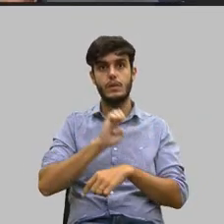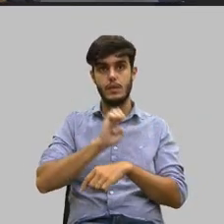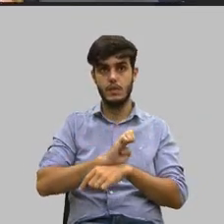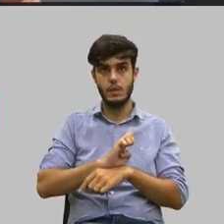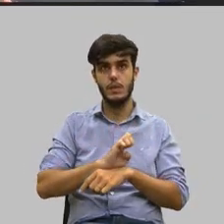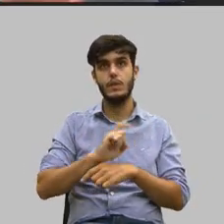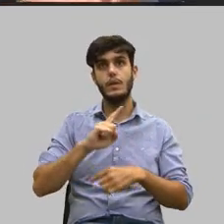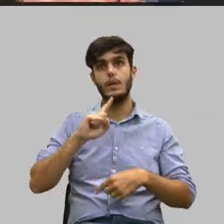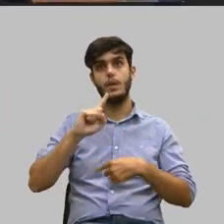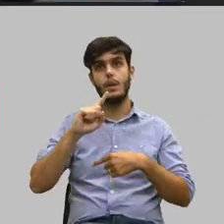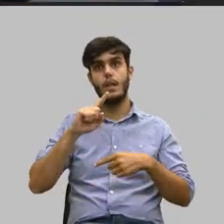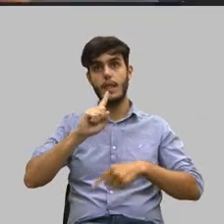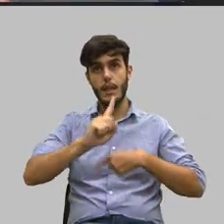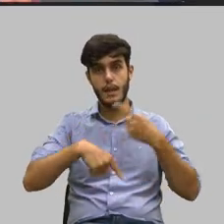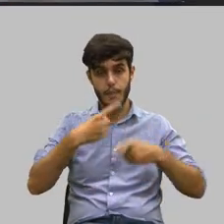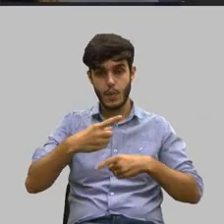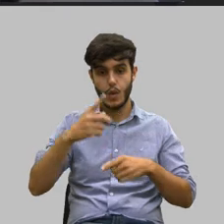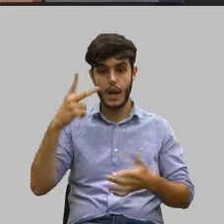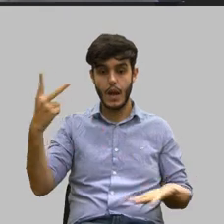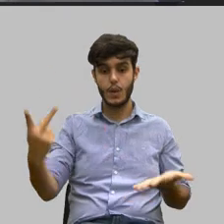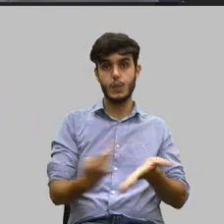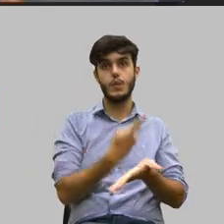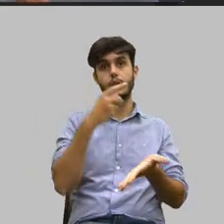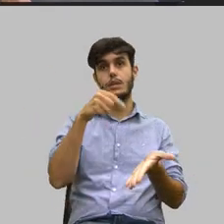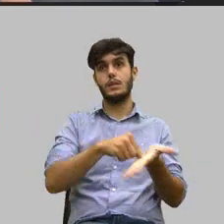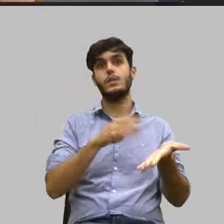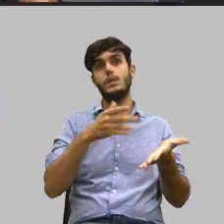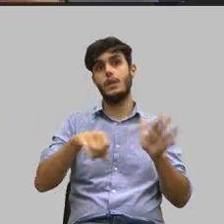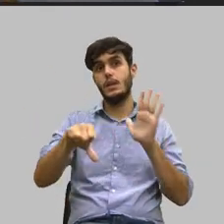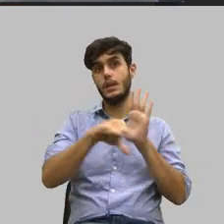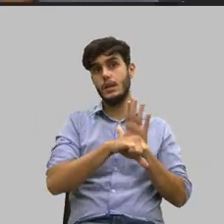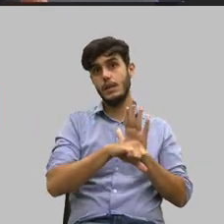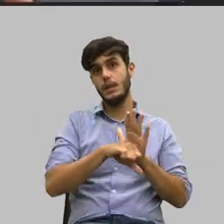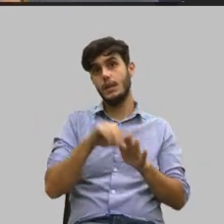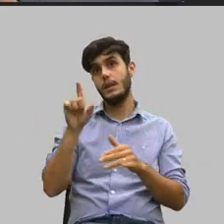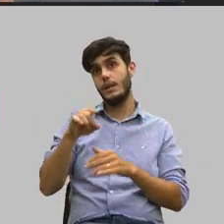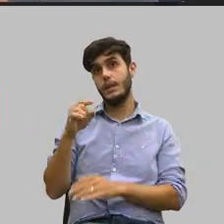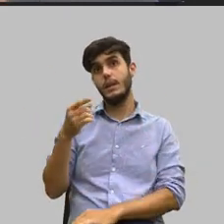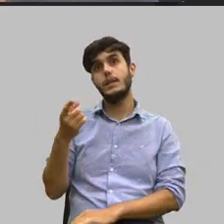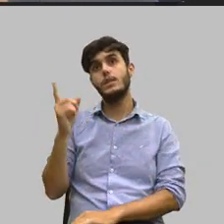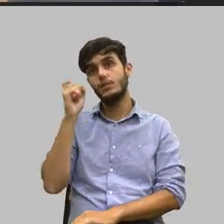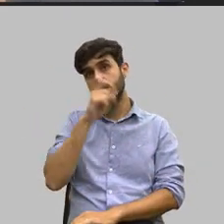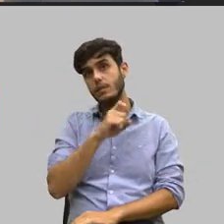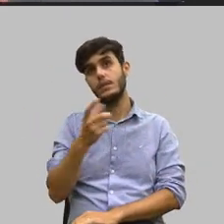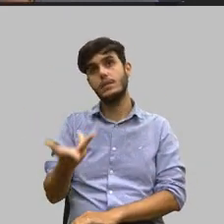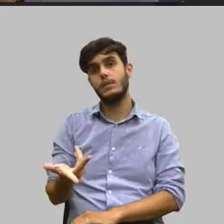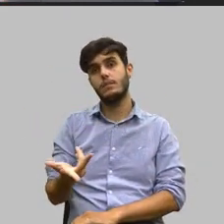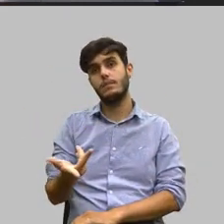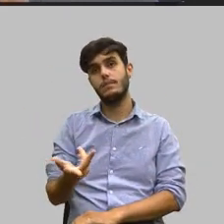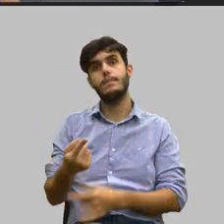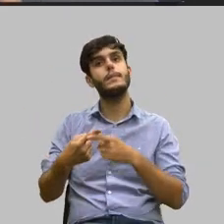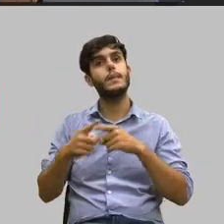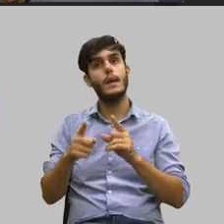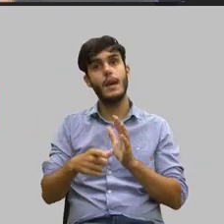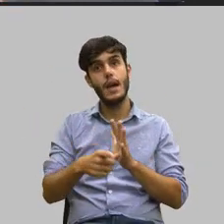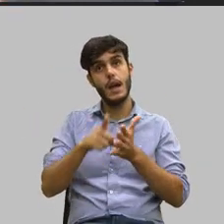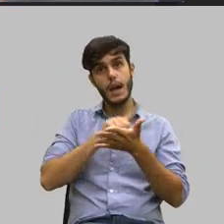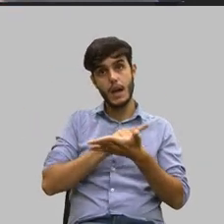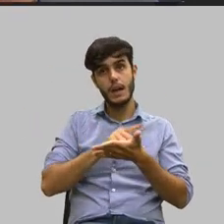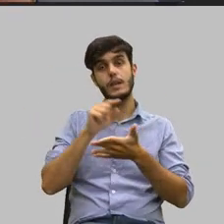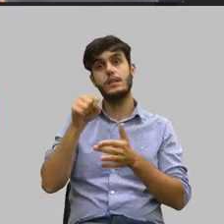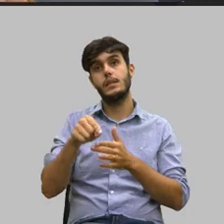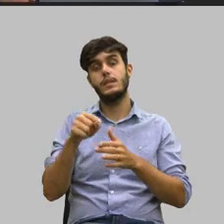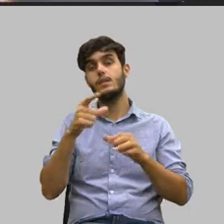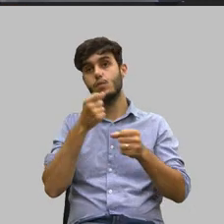depois que o a tragédia o crime acontece aí nós vamos ficar na contenção de danos mas nós temos condições